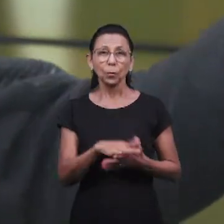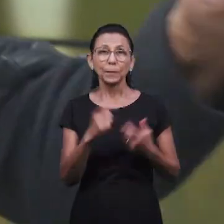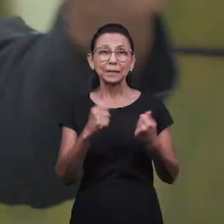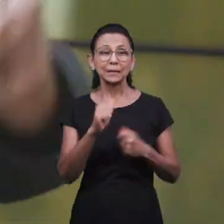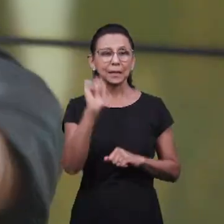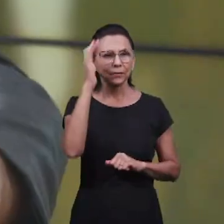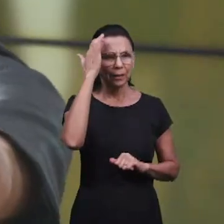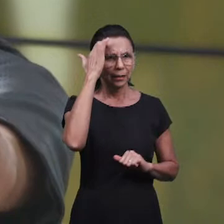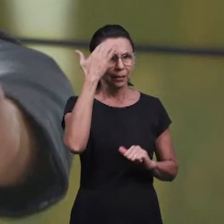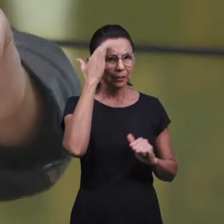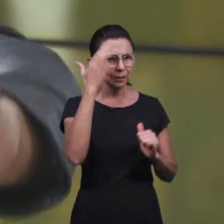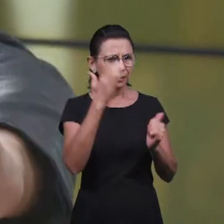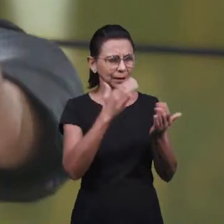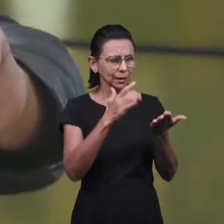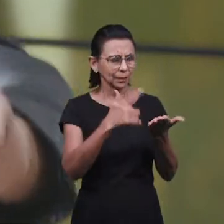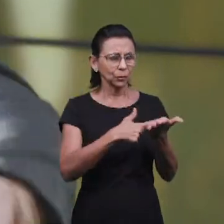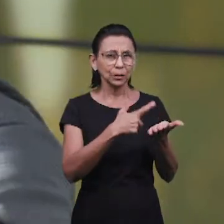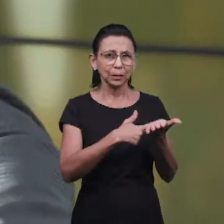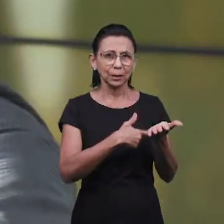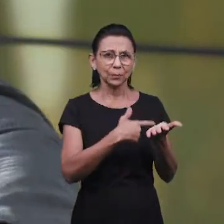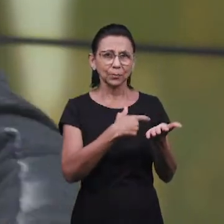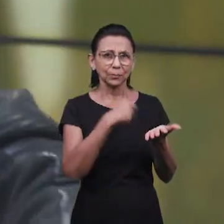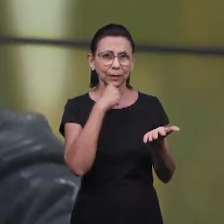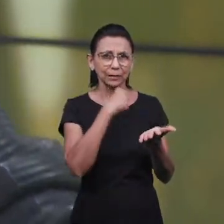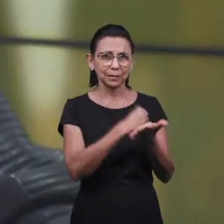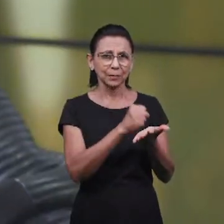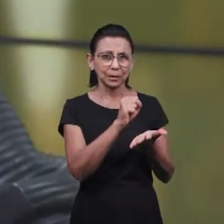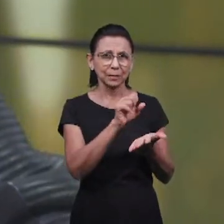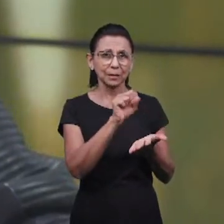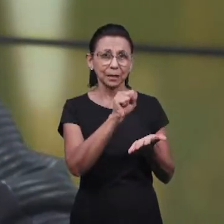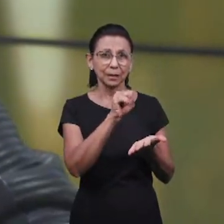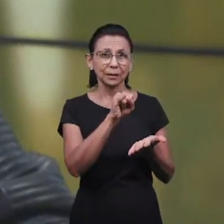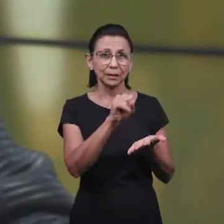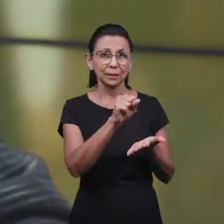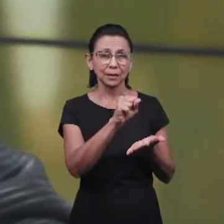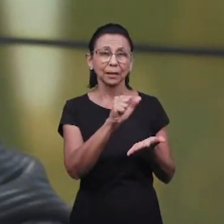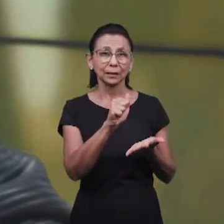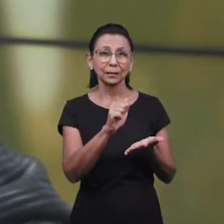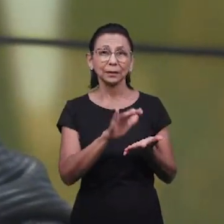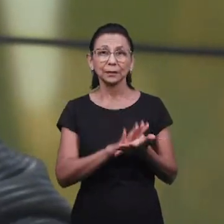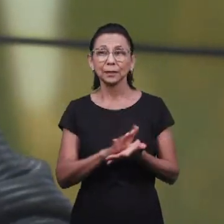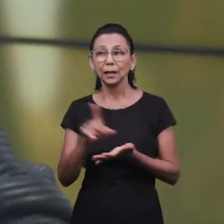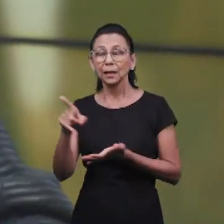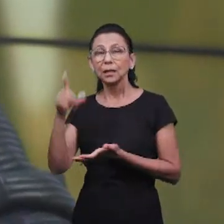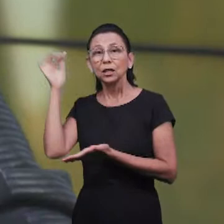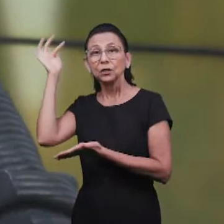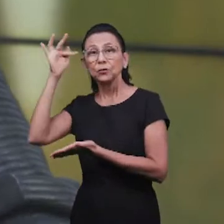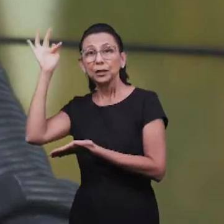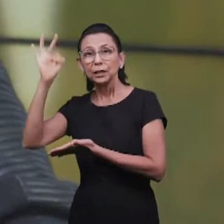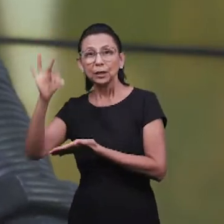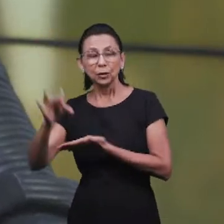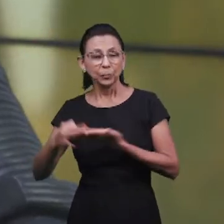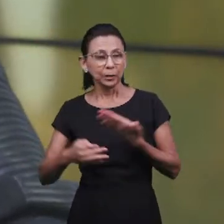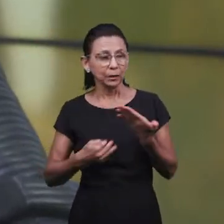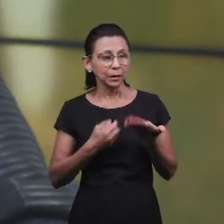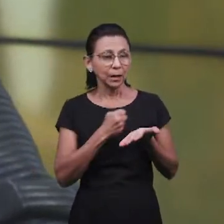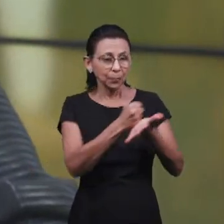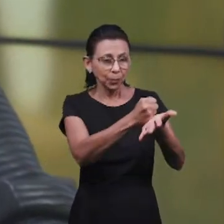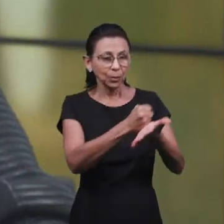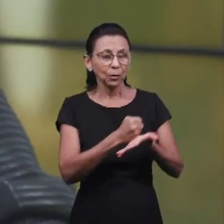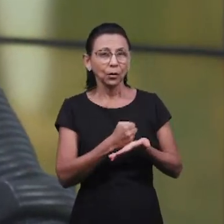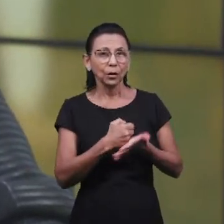ali a Filipe e colocou, né, ele ali próximo para facilitar esse entendimento. E isso que é o trabalho que nós